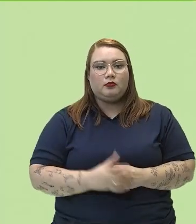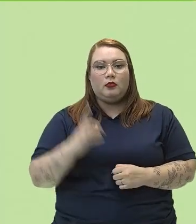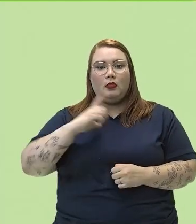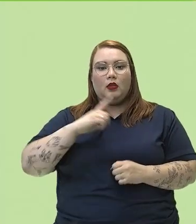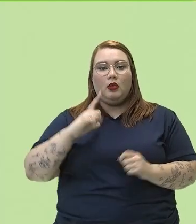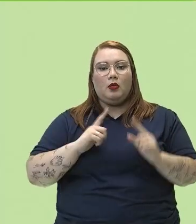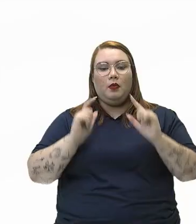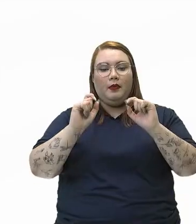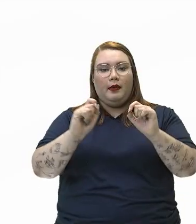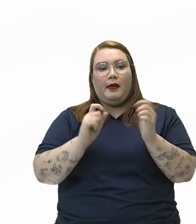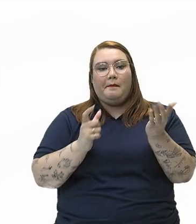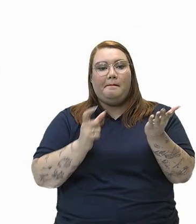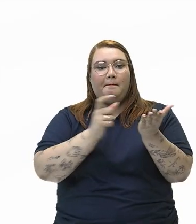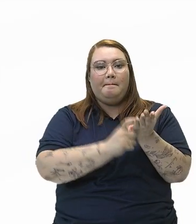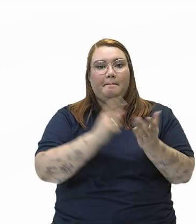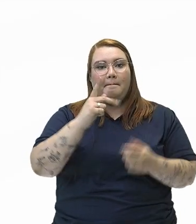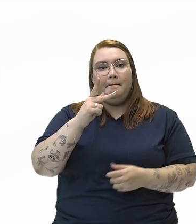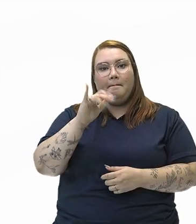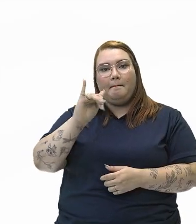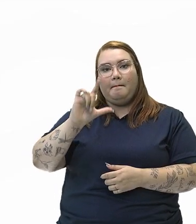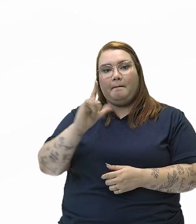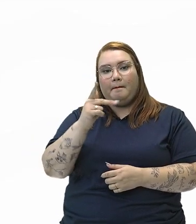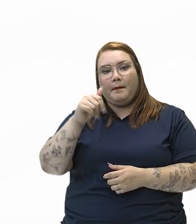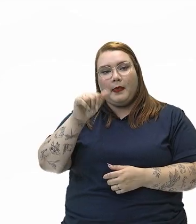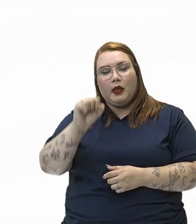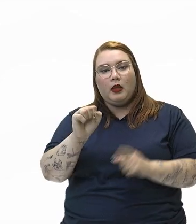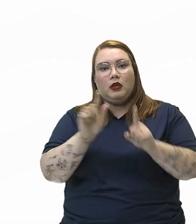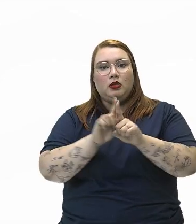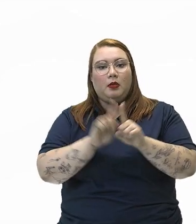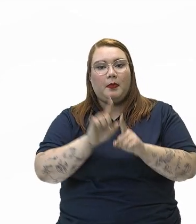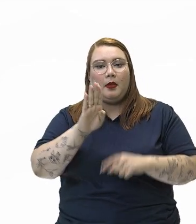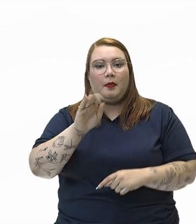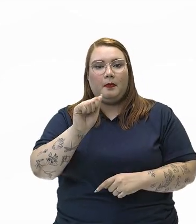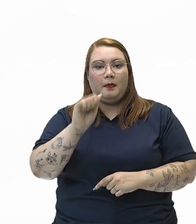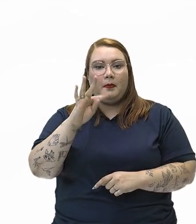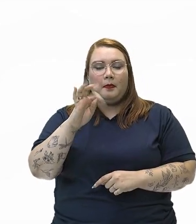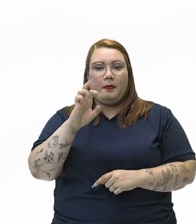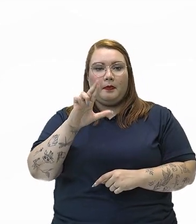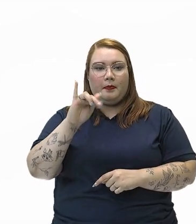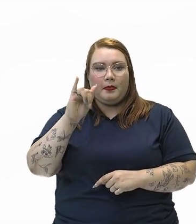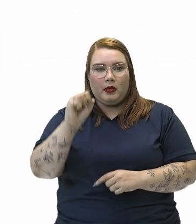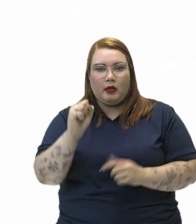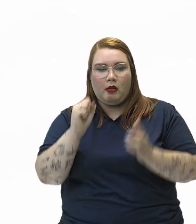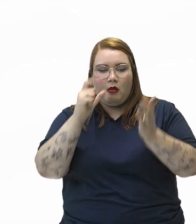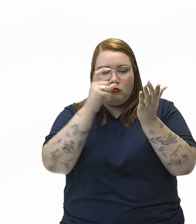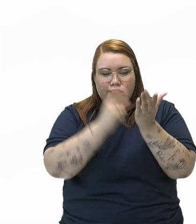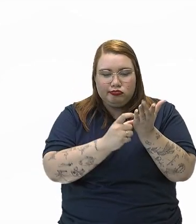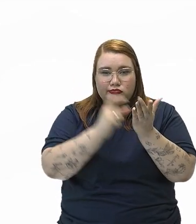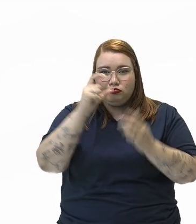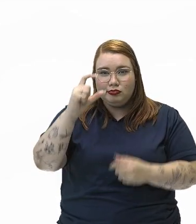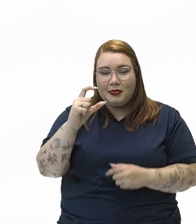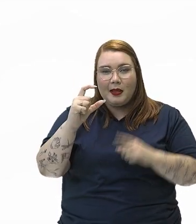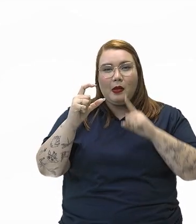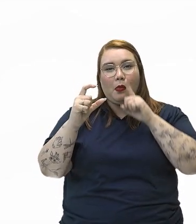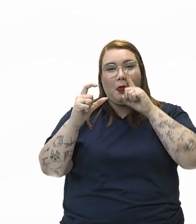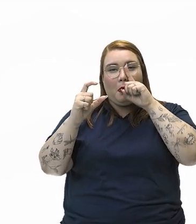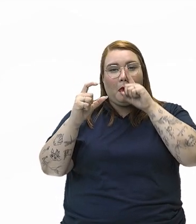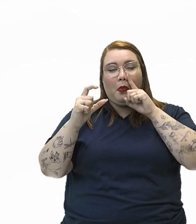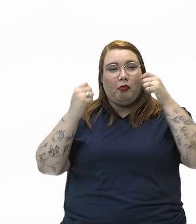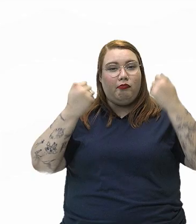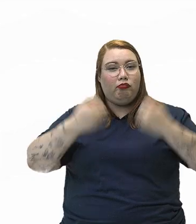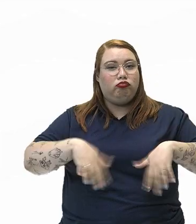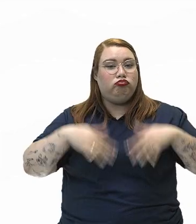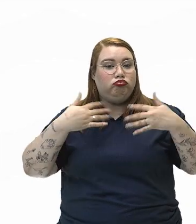as pilhas e baterias. Isso mesmo. Pilhas e baterias que são pequenas em tamanho, mas grandes